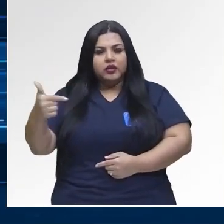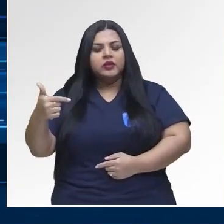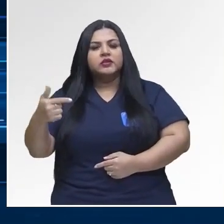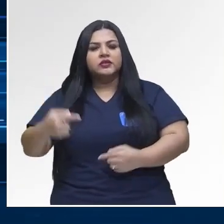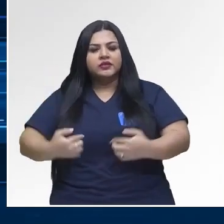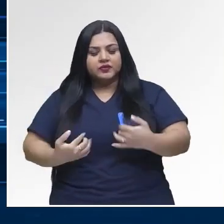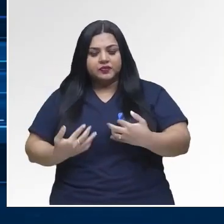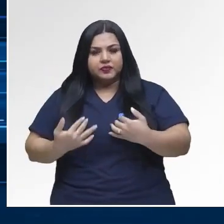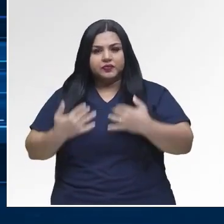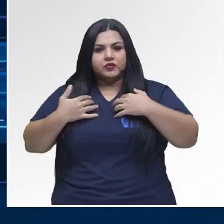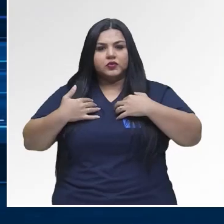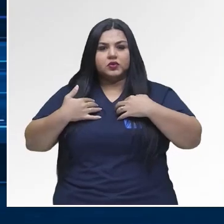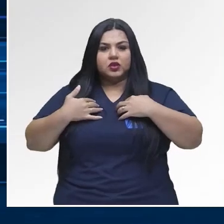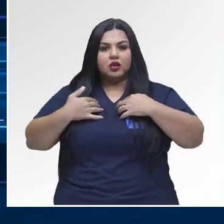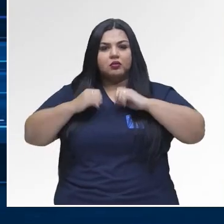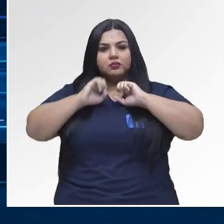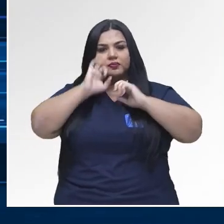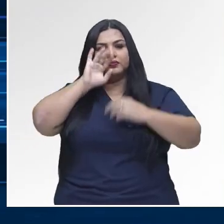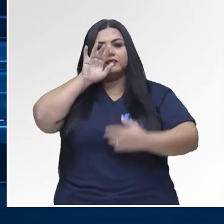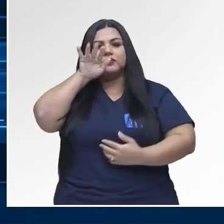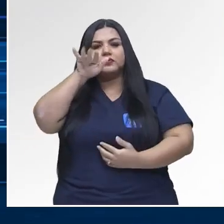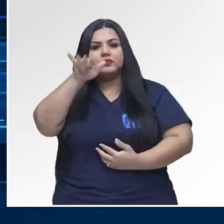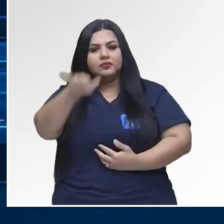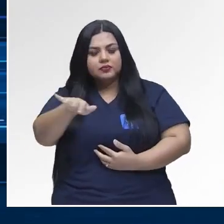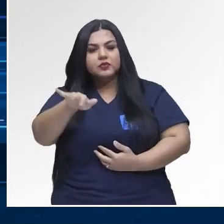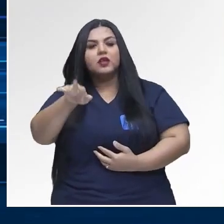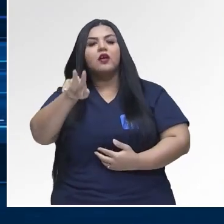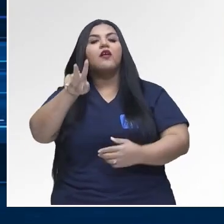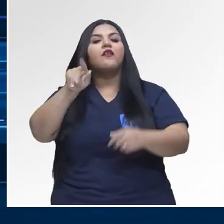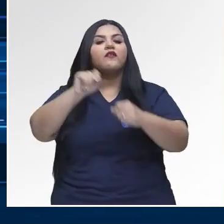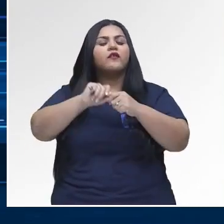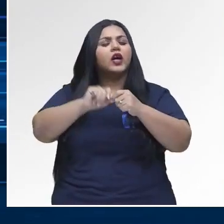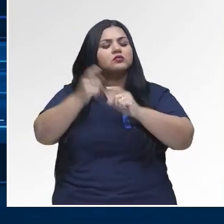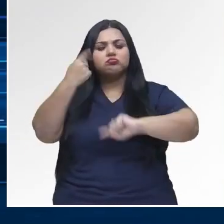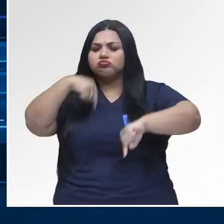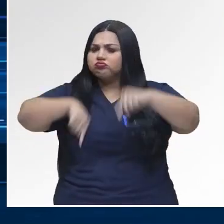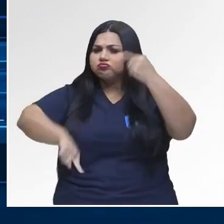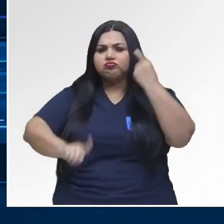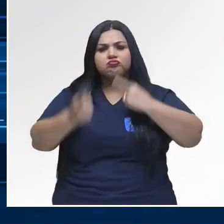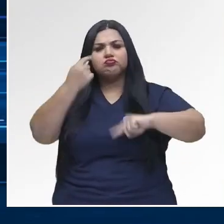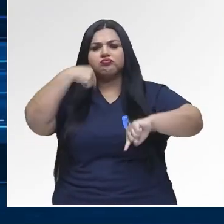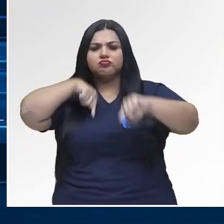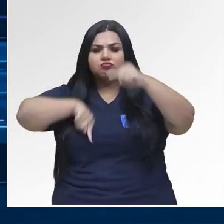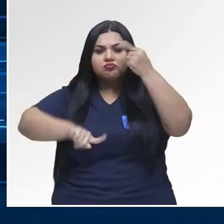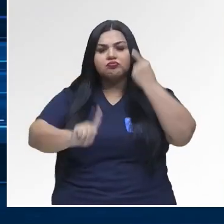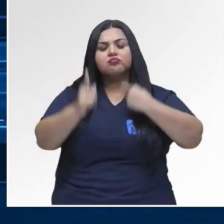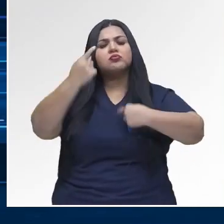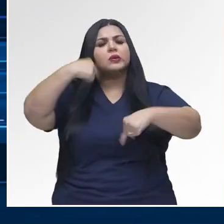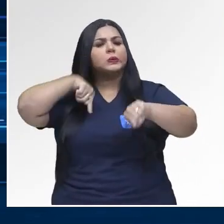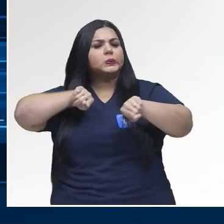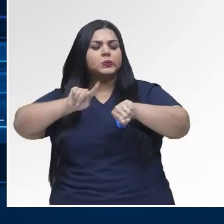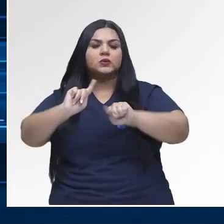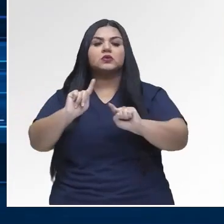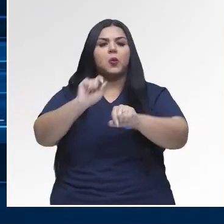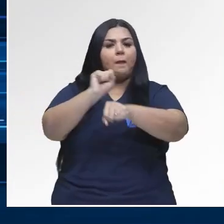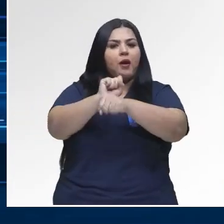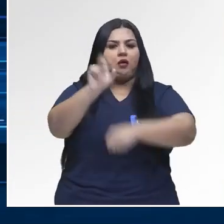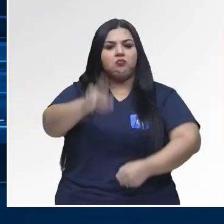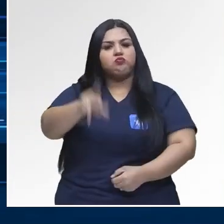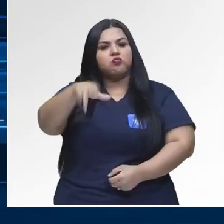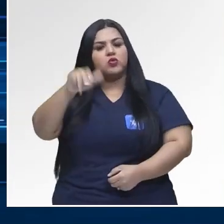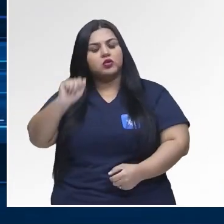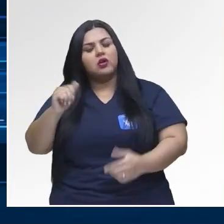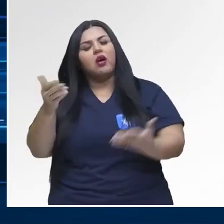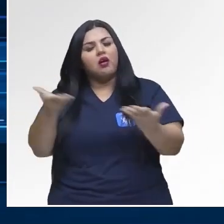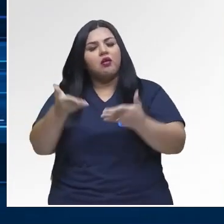para ser eliminado do corpo. E isso o corpo faz constantemente, tá? Então, a gente vai entender melhor